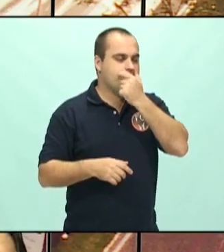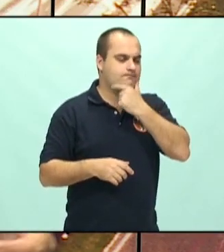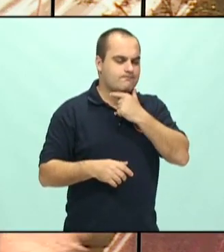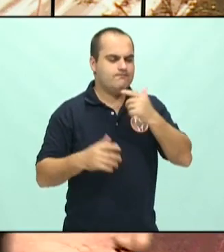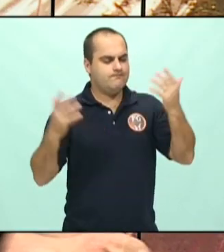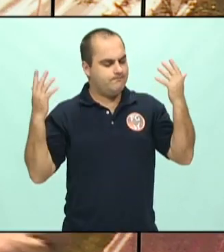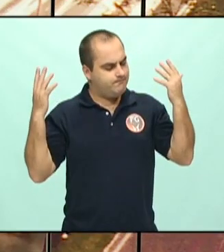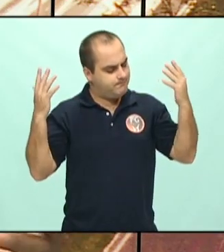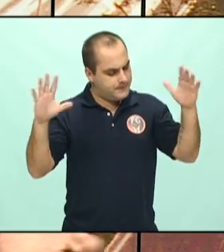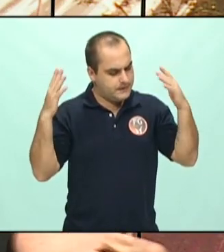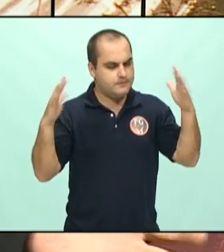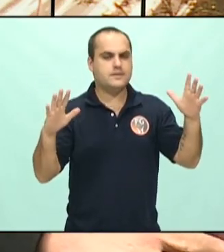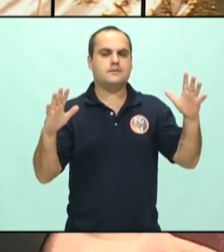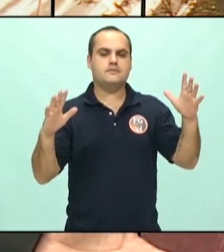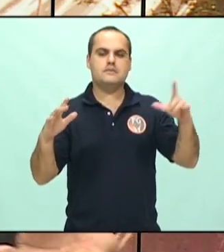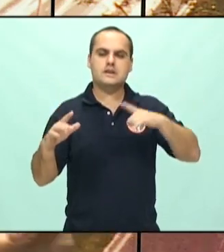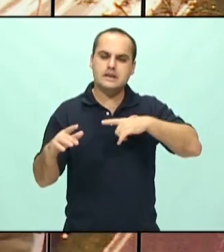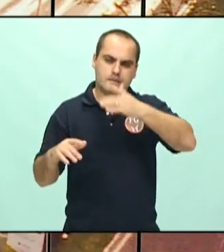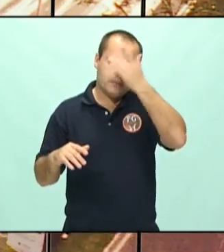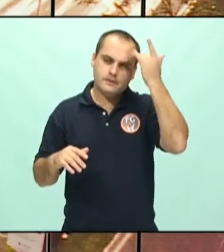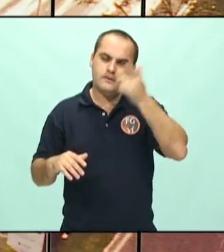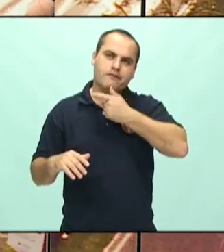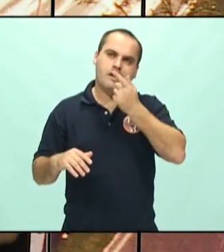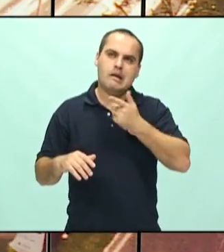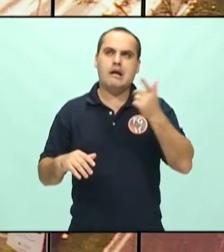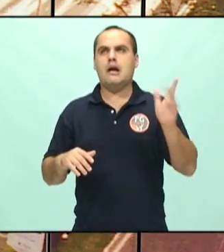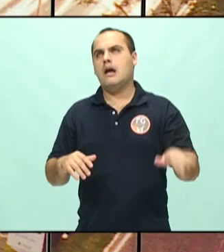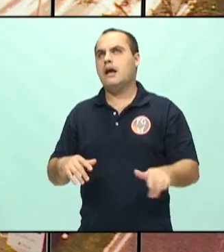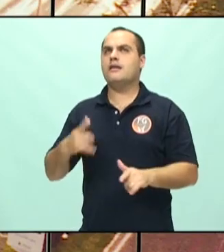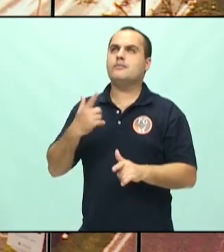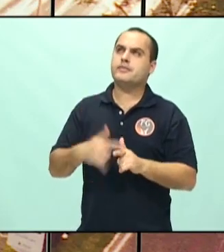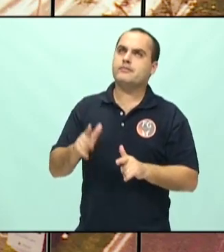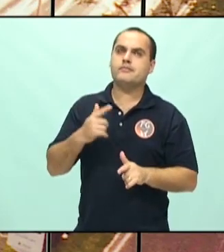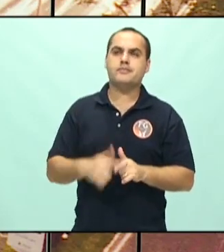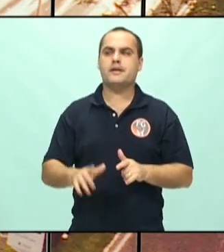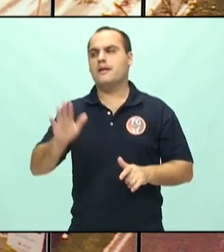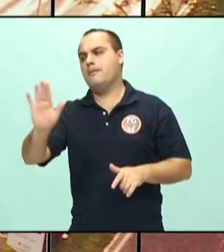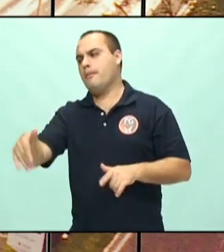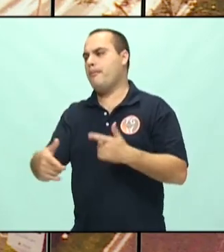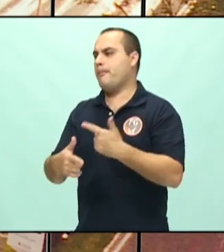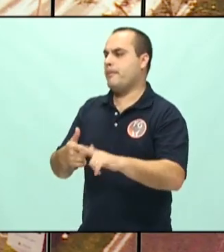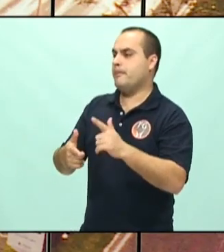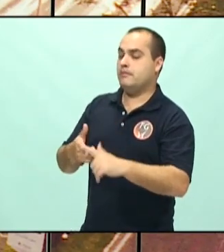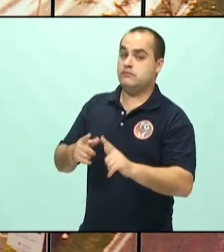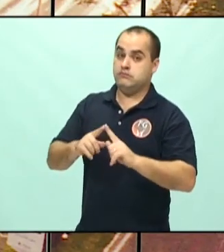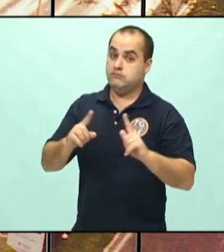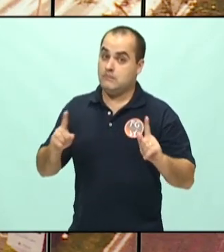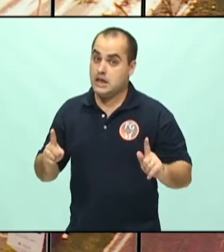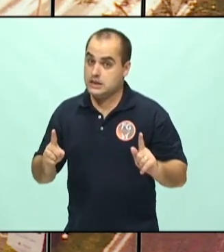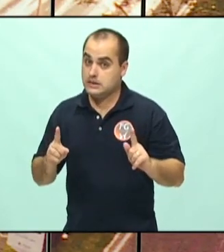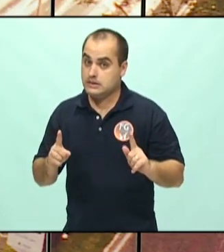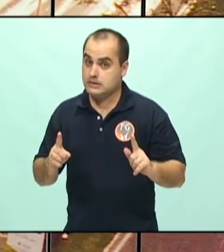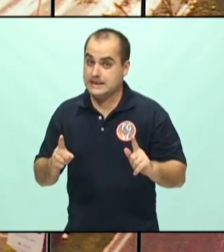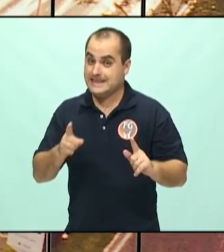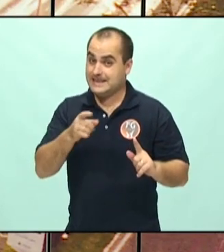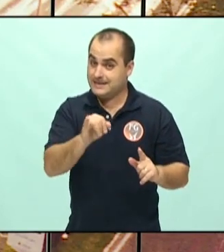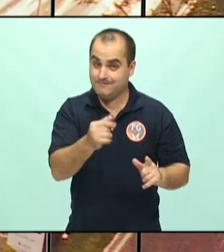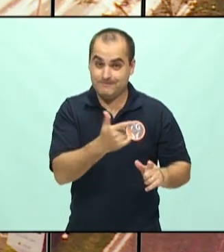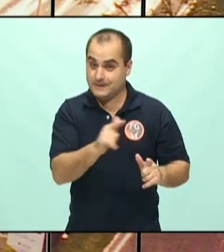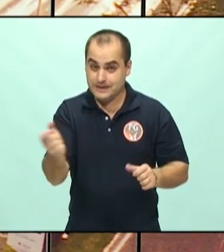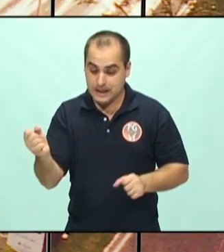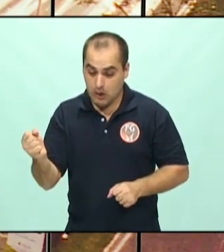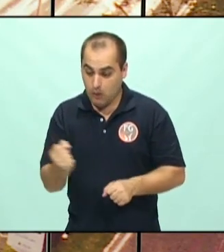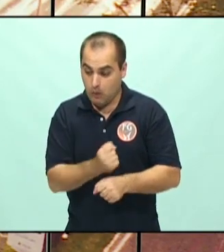tem muita gente então está causando problema então mas se o prefeito não fizer o que está fazendo hoje